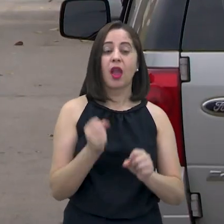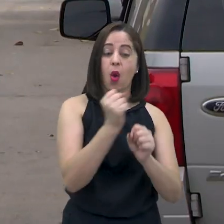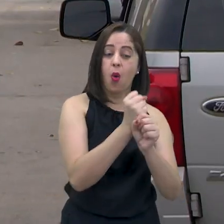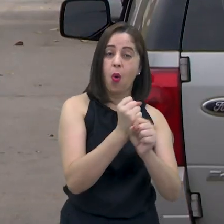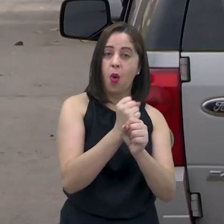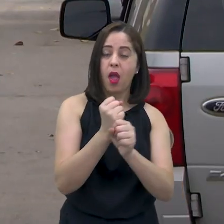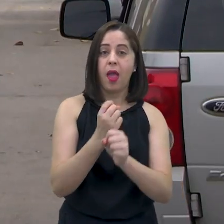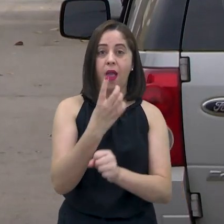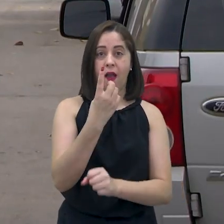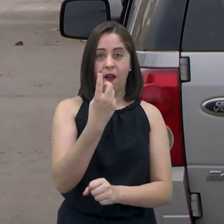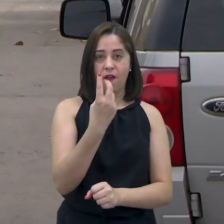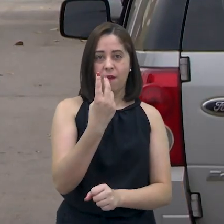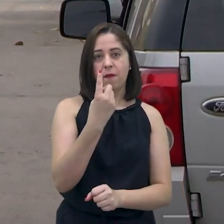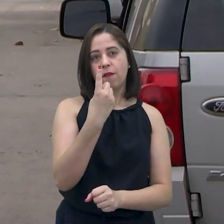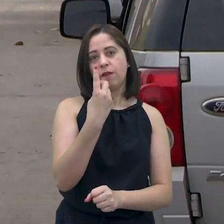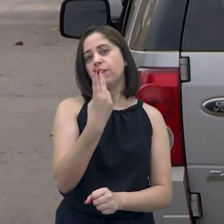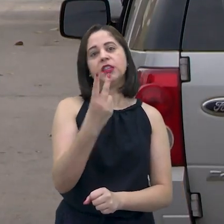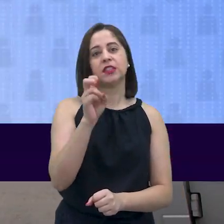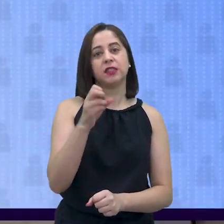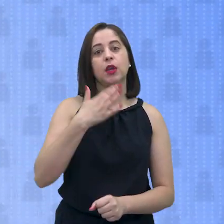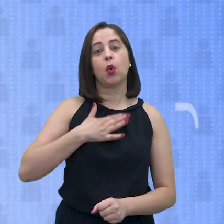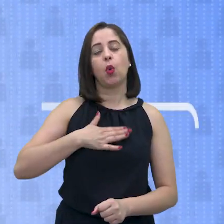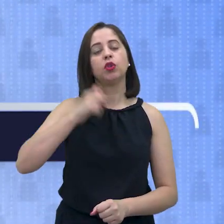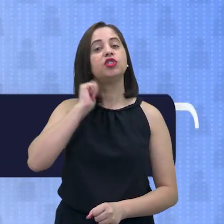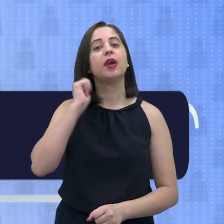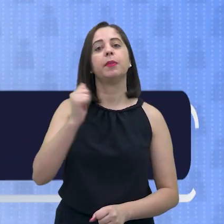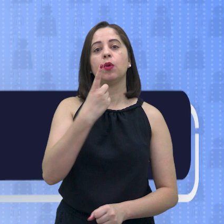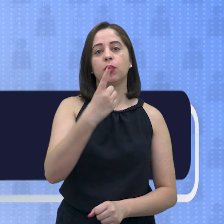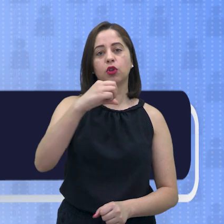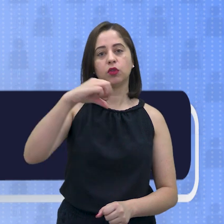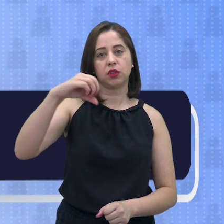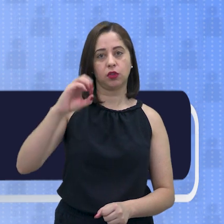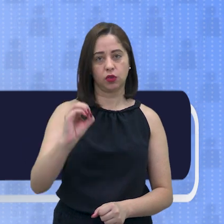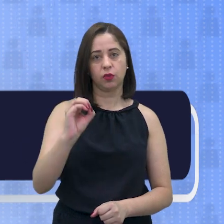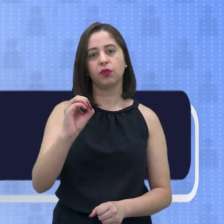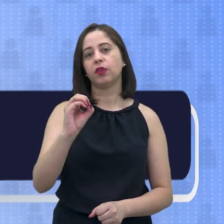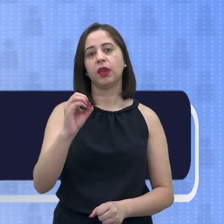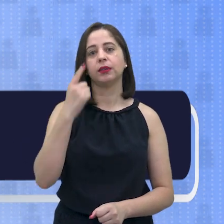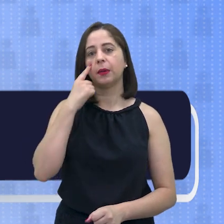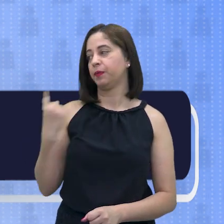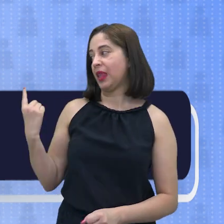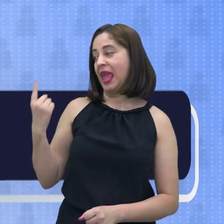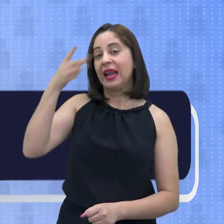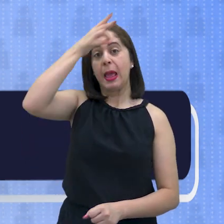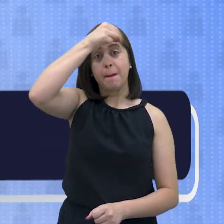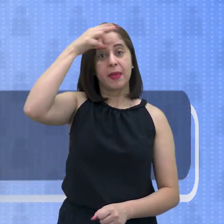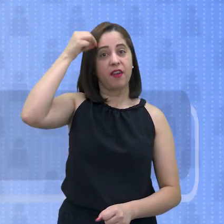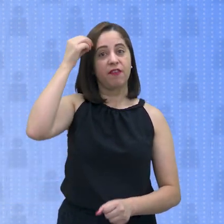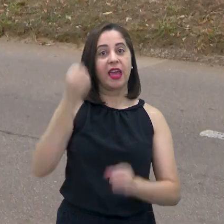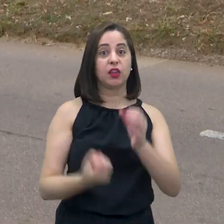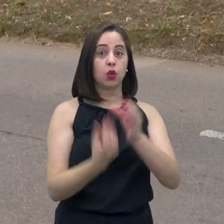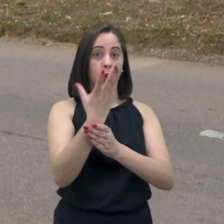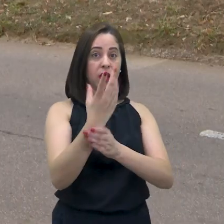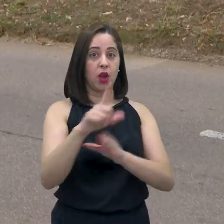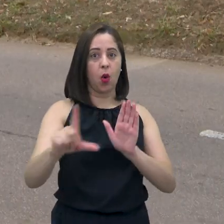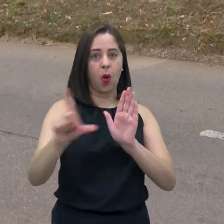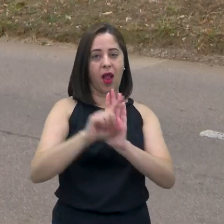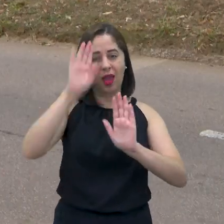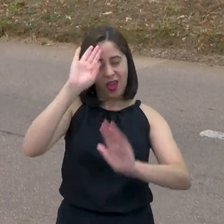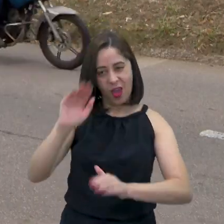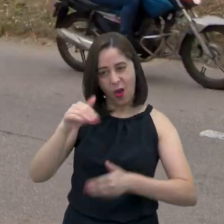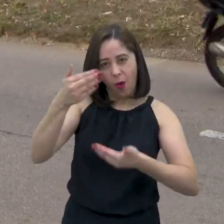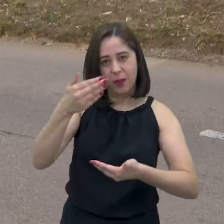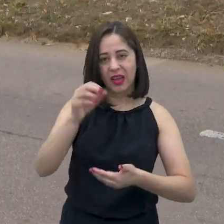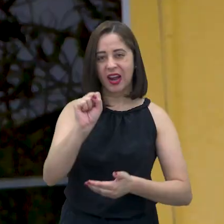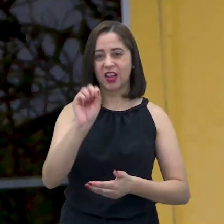25 de abril de 1990 o então prefeito de São José Pedro Ives por meio de um decreto de lei homenageou o